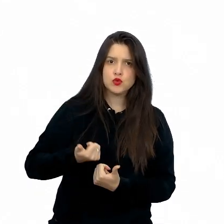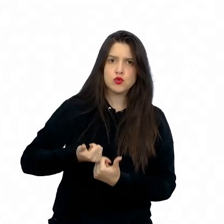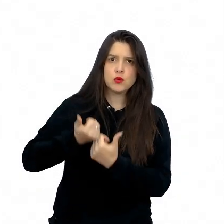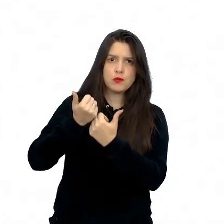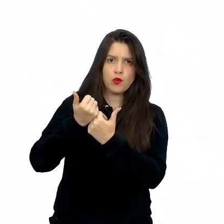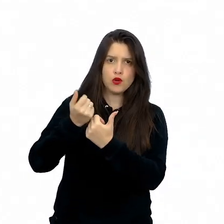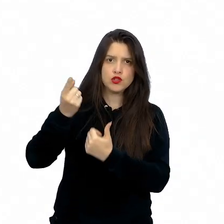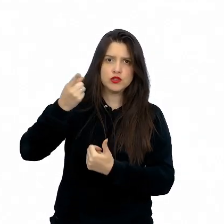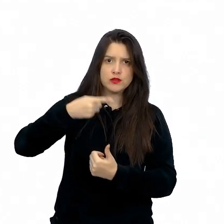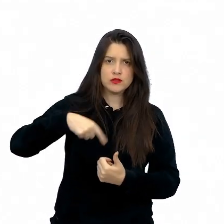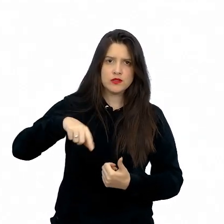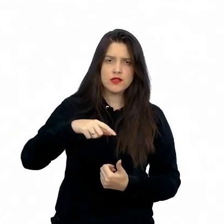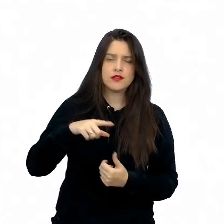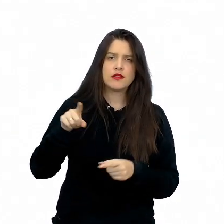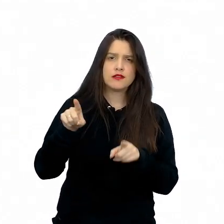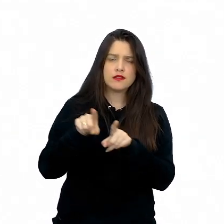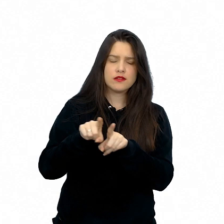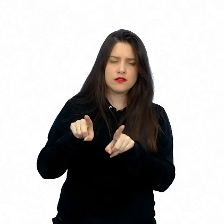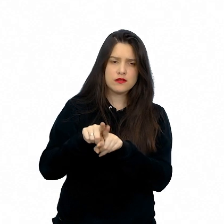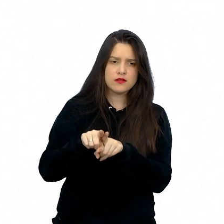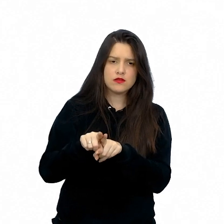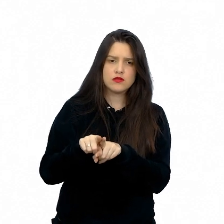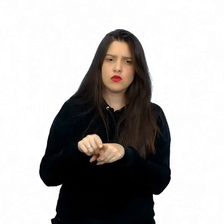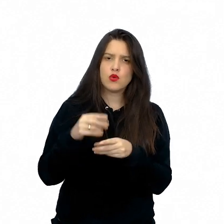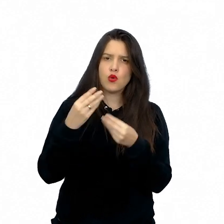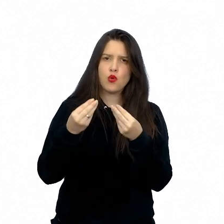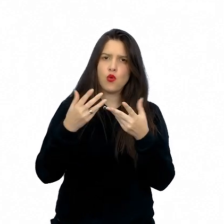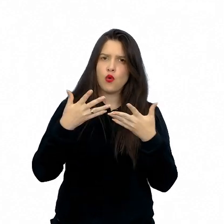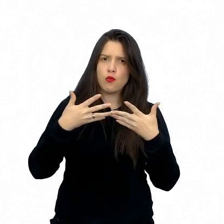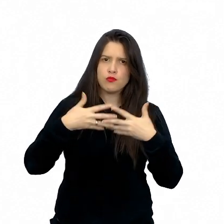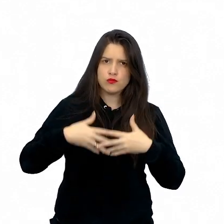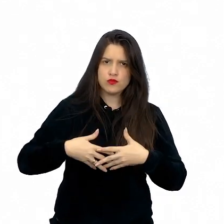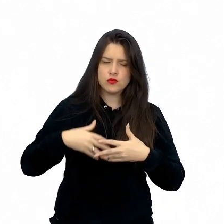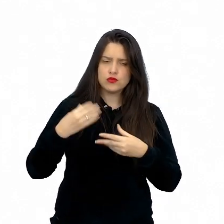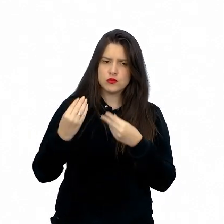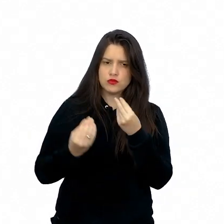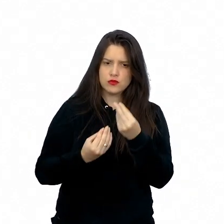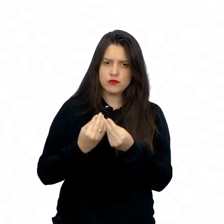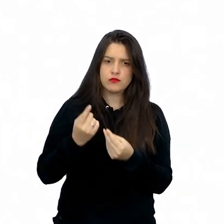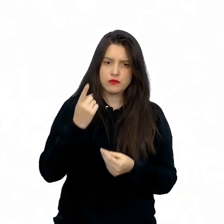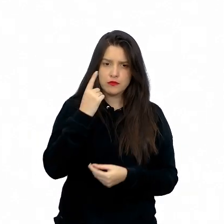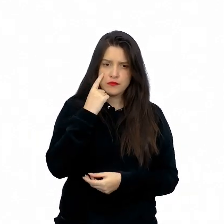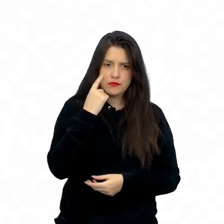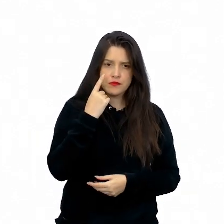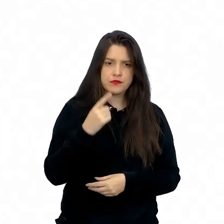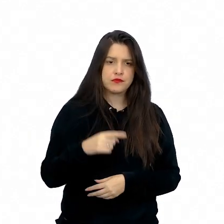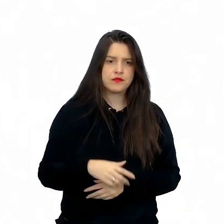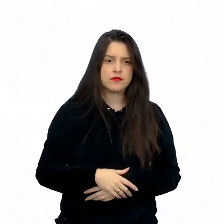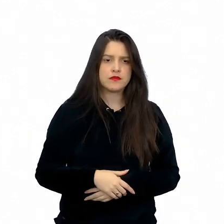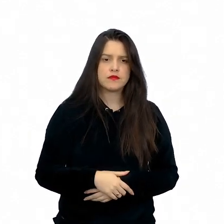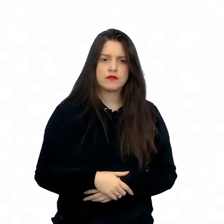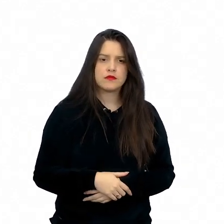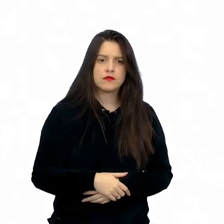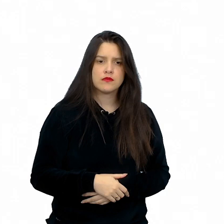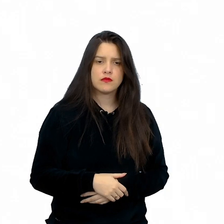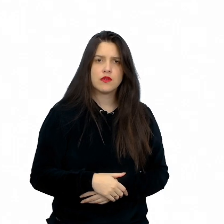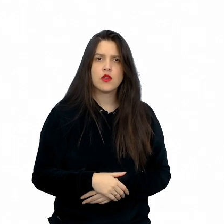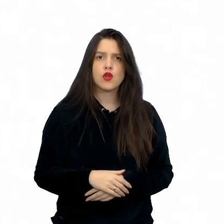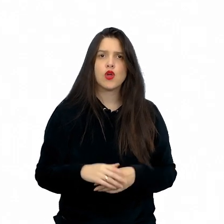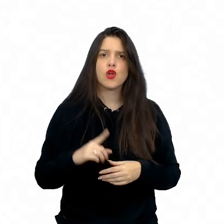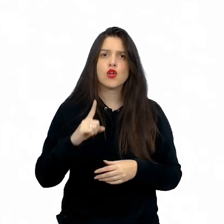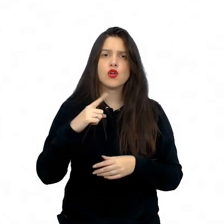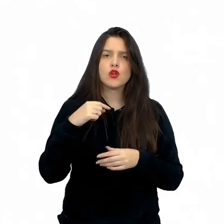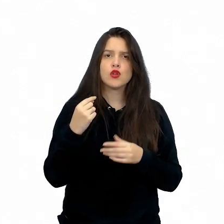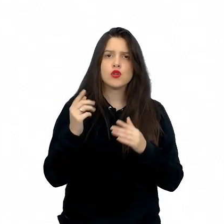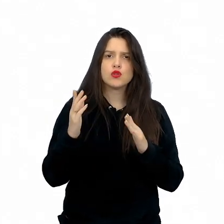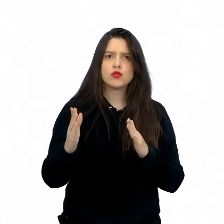gente entender como é que funciona esse conhecimento. Então, vamos lá. Então, apagamos o outro